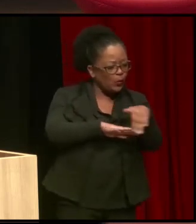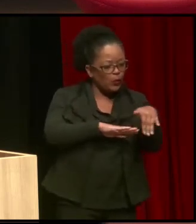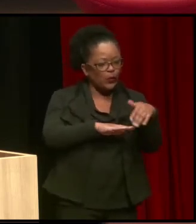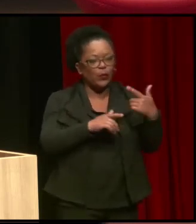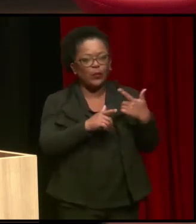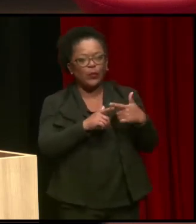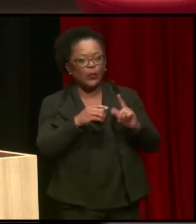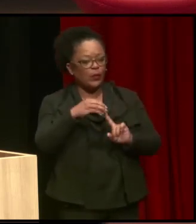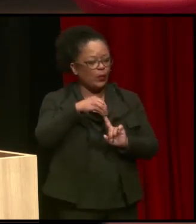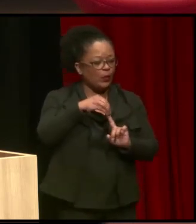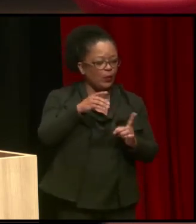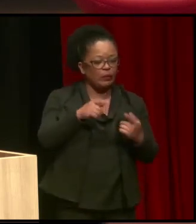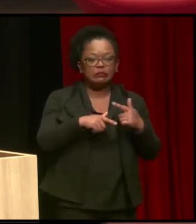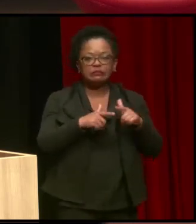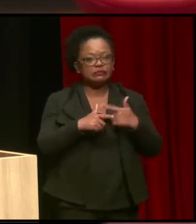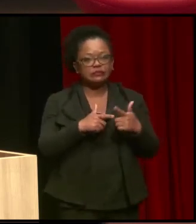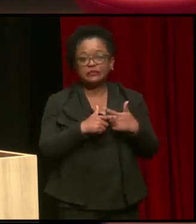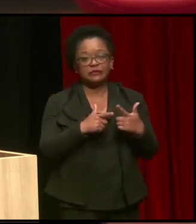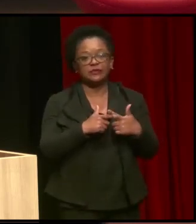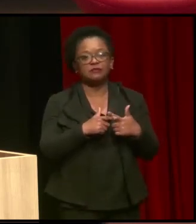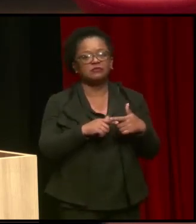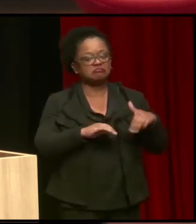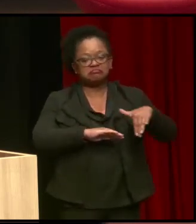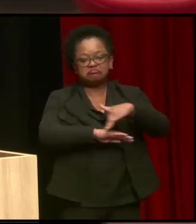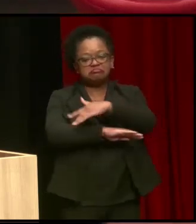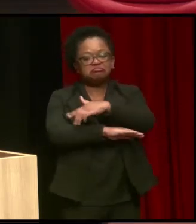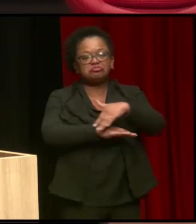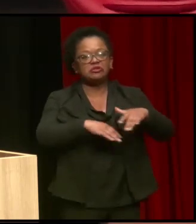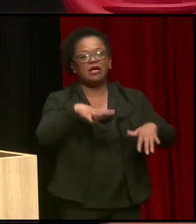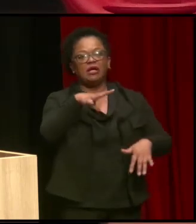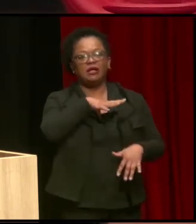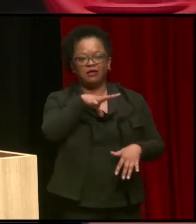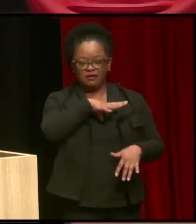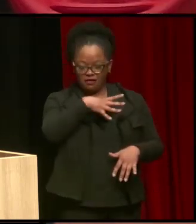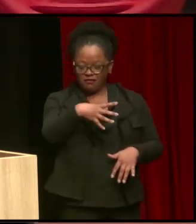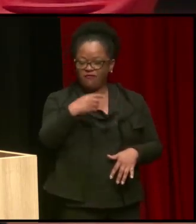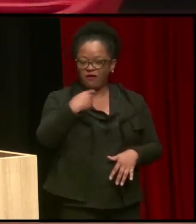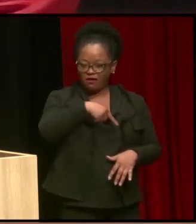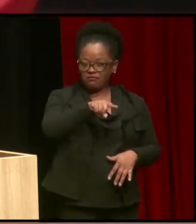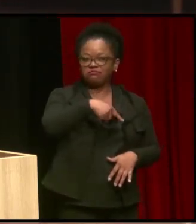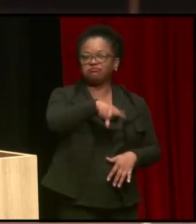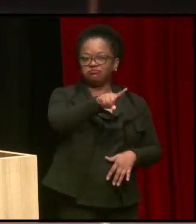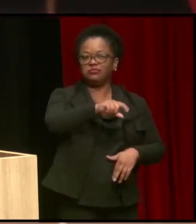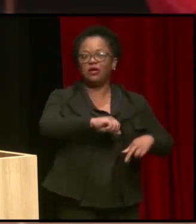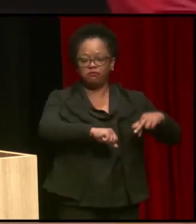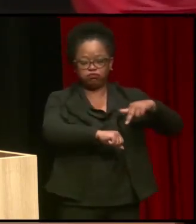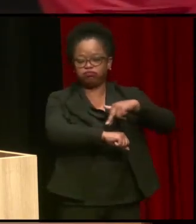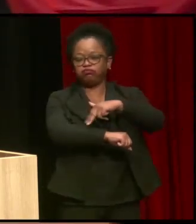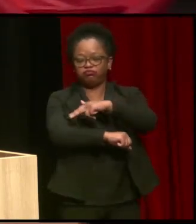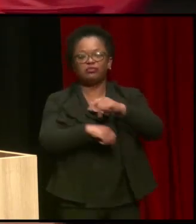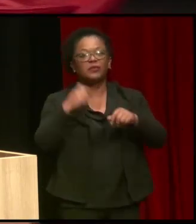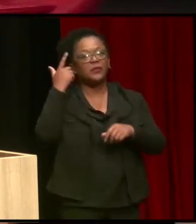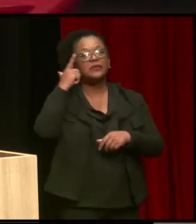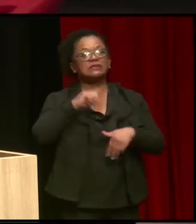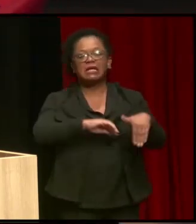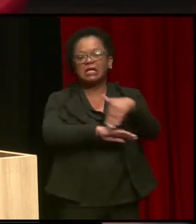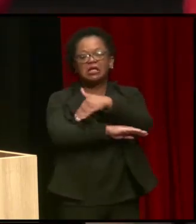Fala com o cego memoriza a cidade inteira, não precisa de ninguém para ajudar ele para caminhar, não é verdade, pessoal?